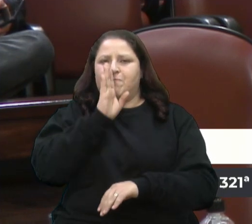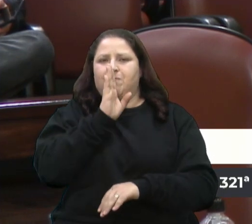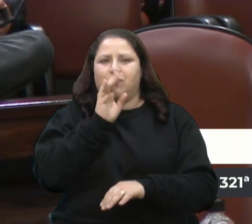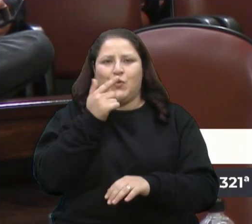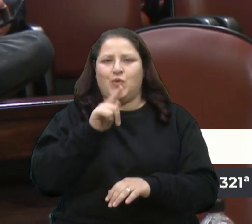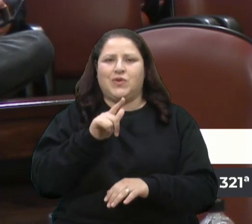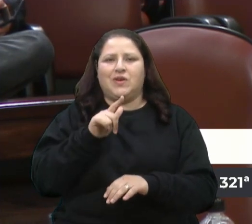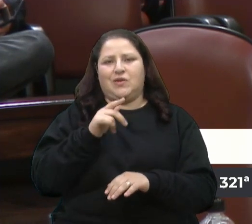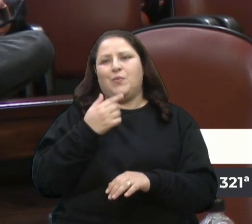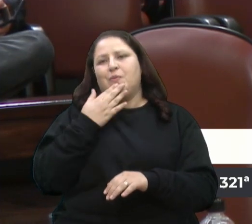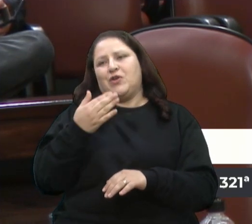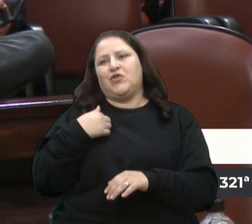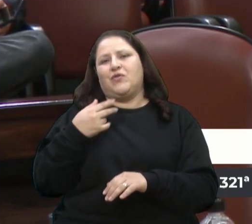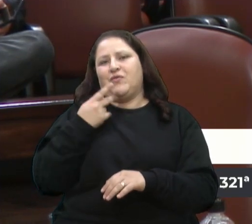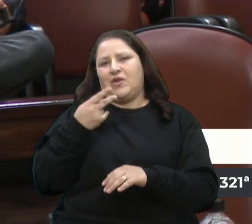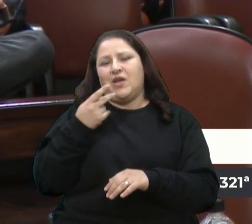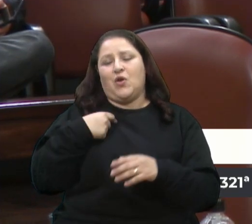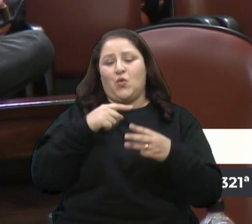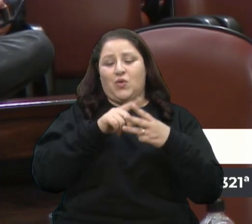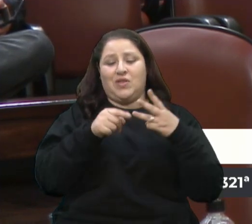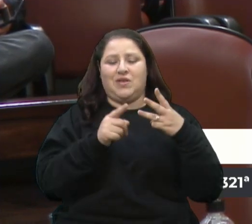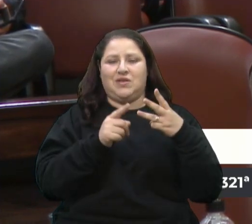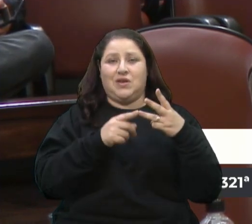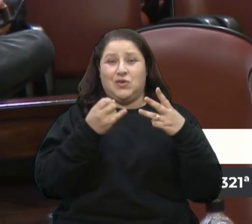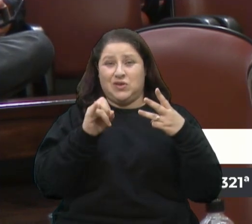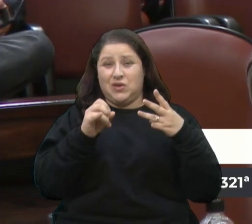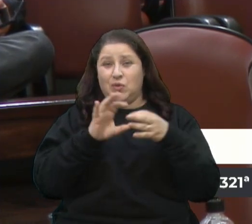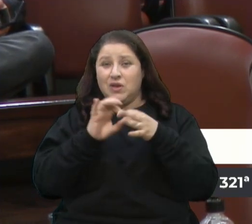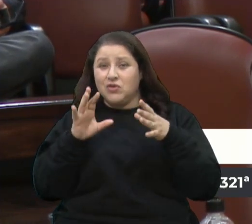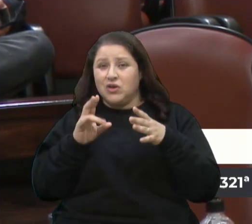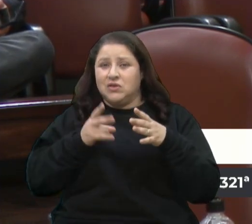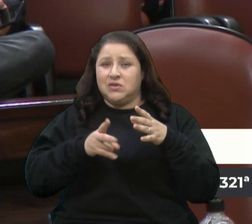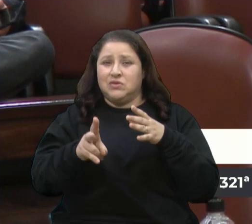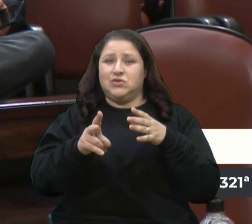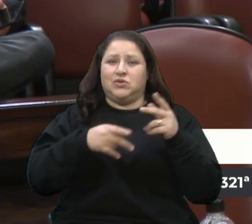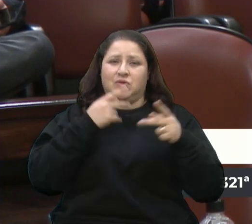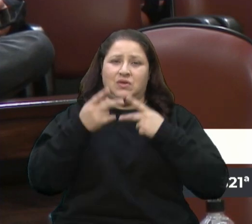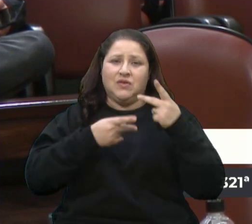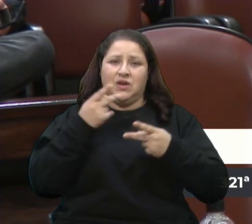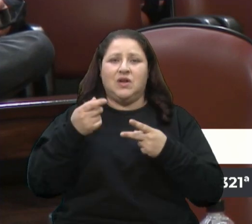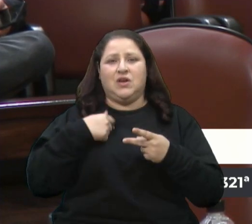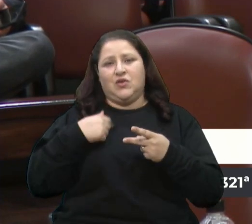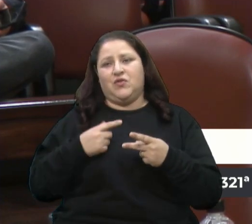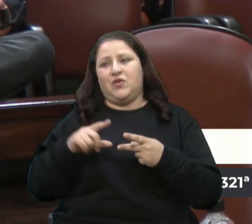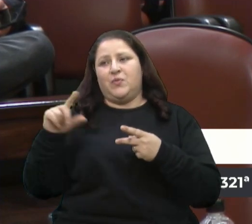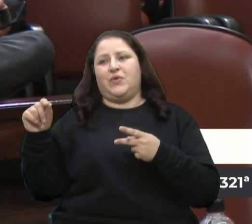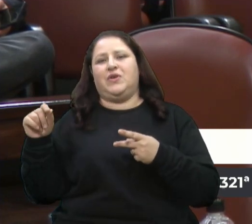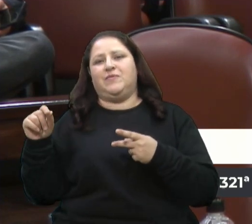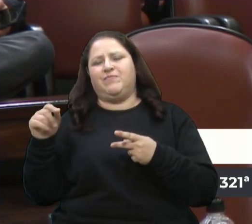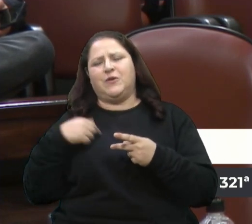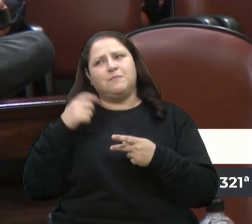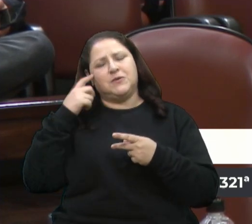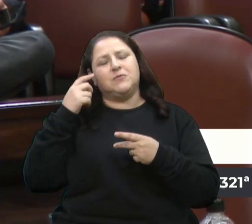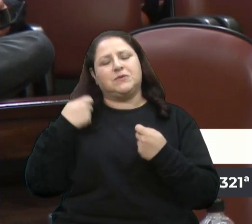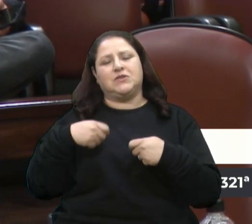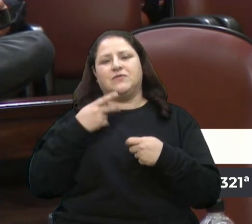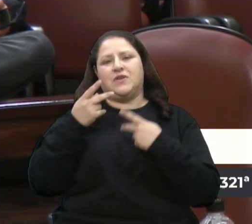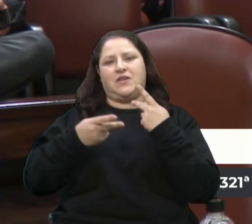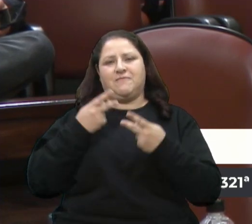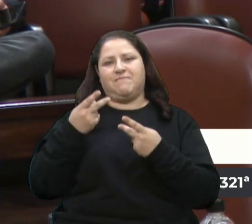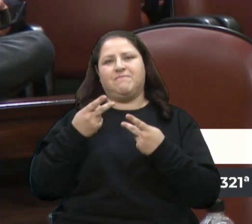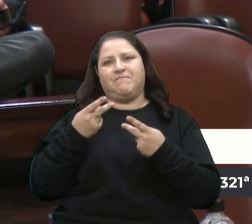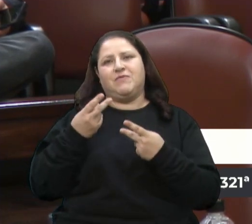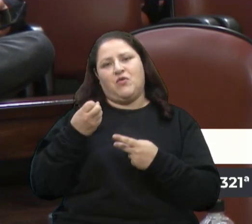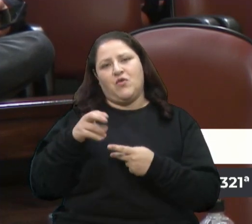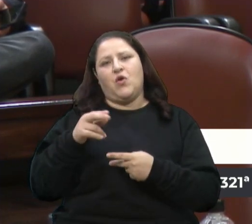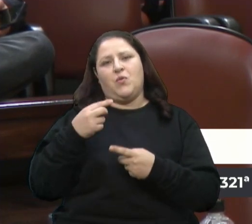estava aberta a palavra, eu fui o terceiro. Porque se eu deixasse seguir a fala, eu ia embora e ia me retirar, mas eu disse, não, eu vou me manifestar.